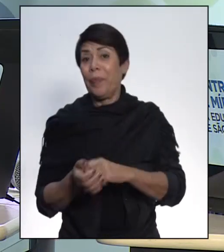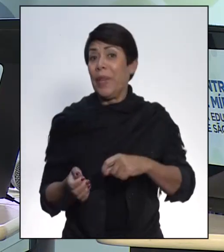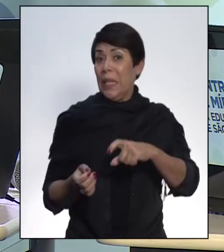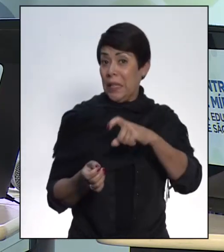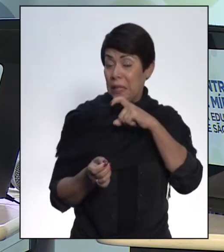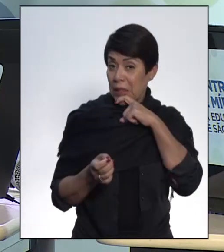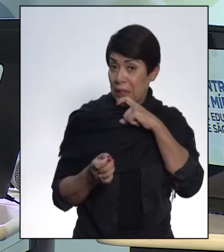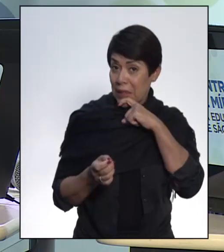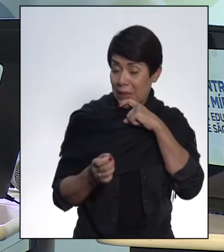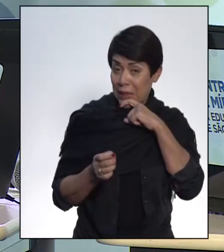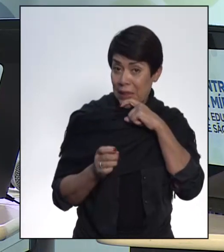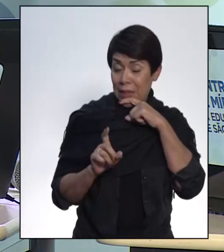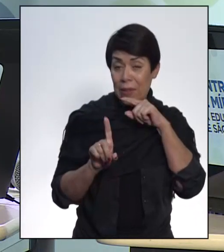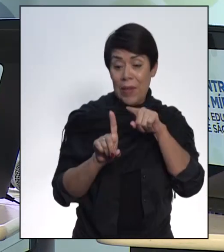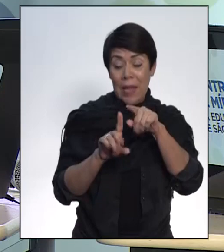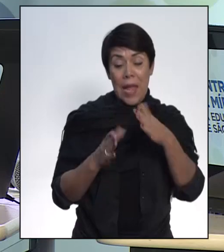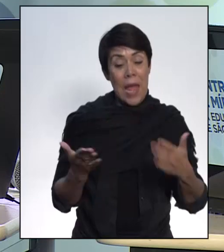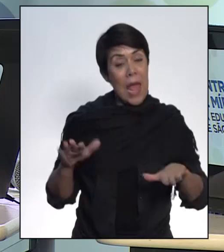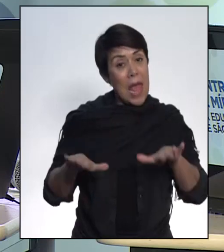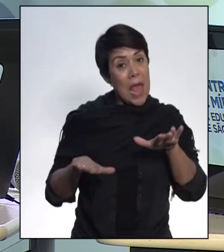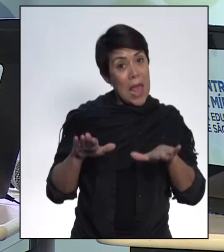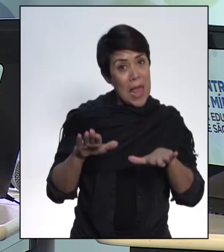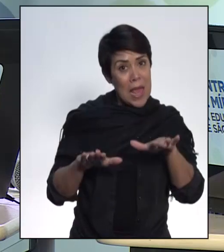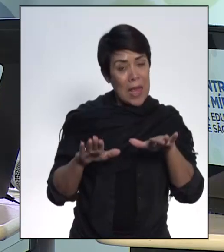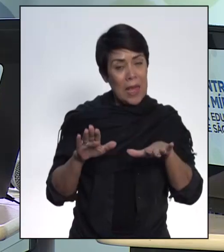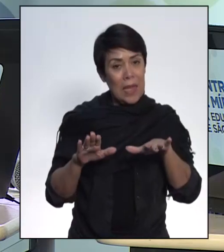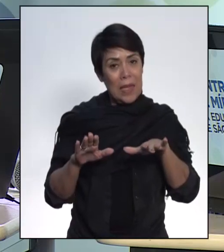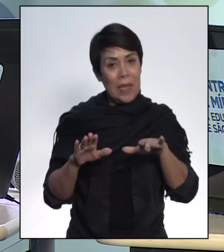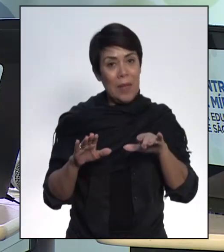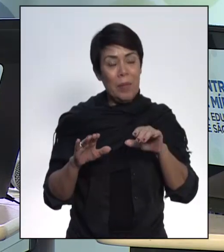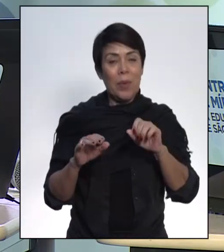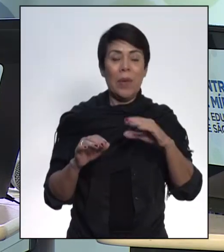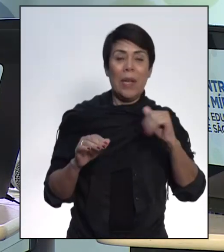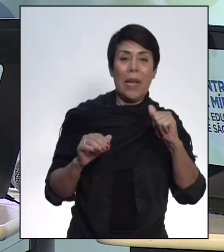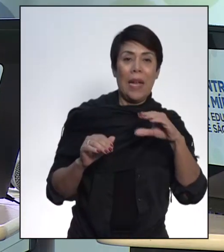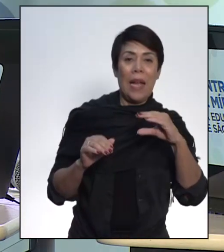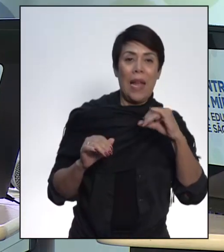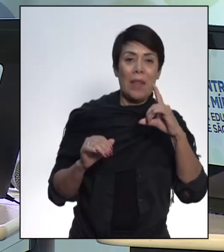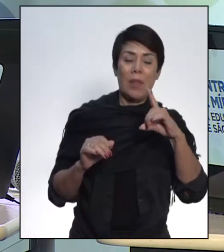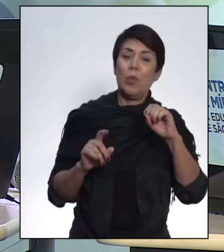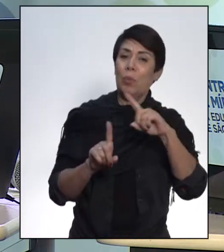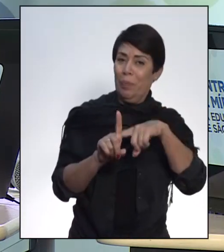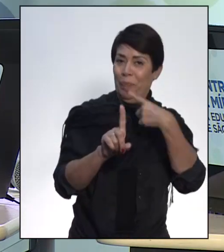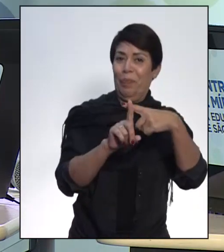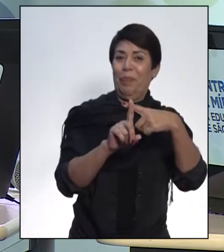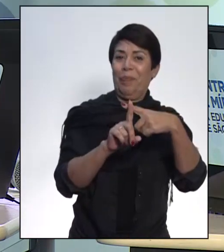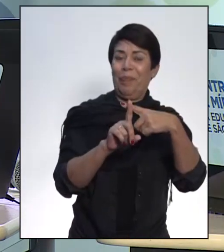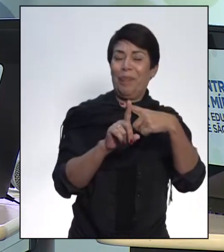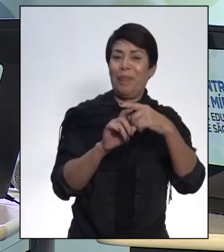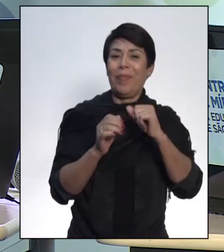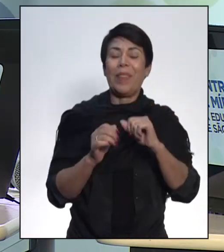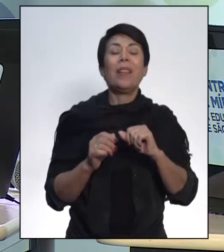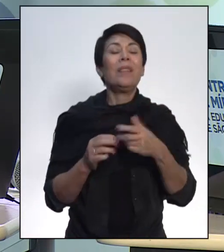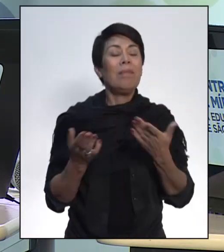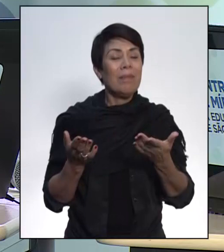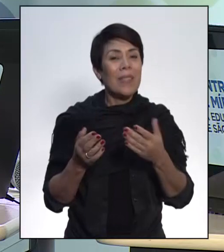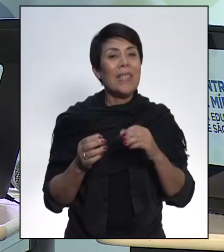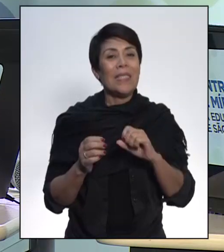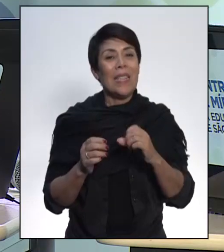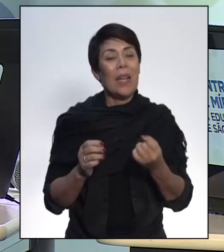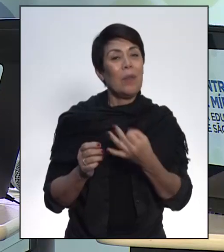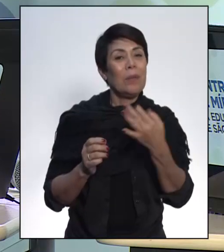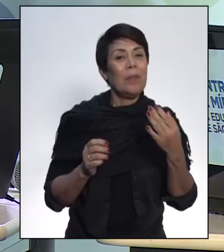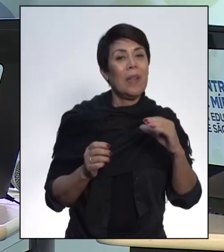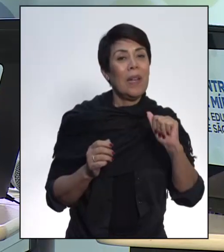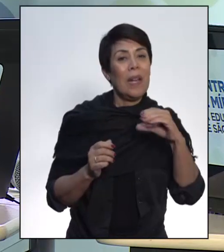gelado, o equilíbrio, ele está indo para o lado do meu ácido. Então, ele favorece a quantidade de ácido. Essa quantidade